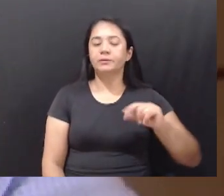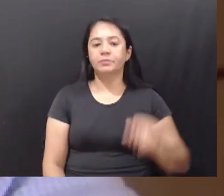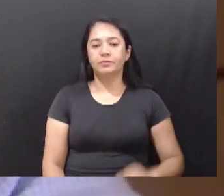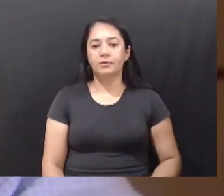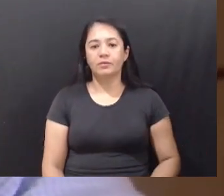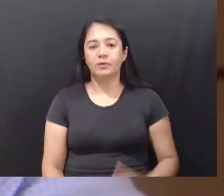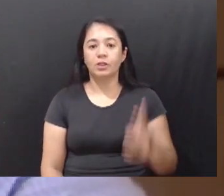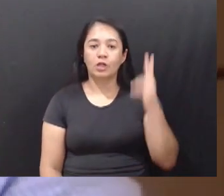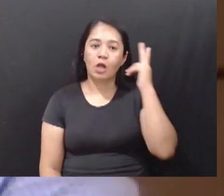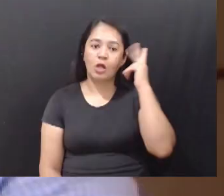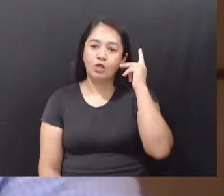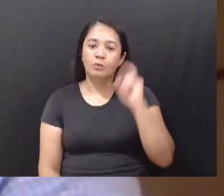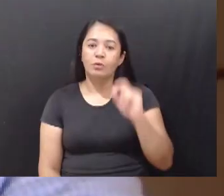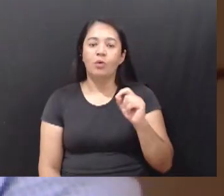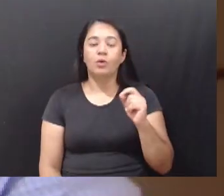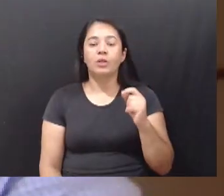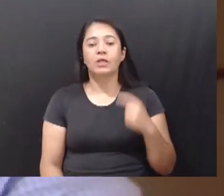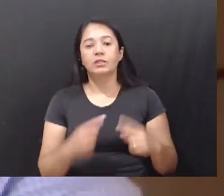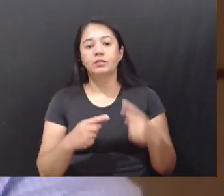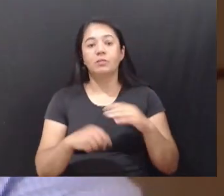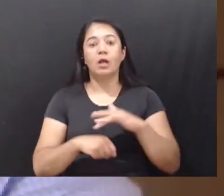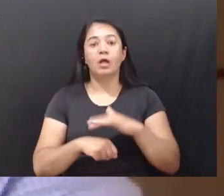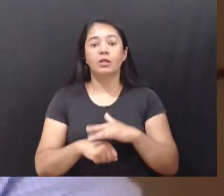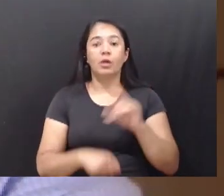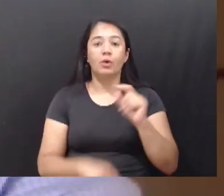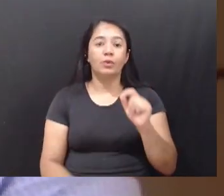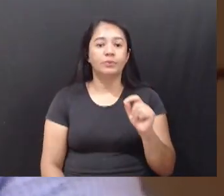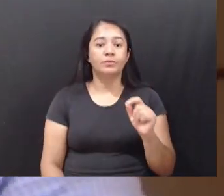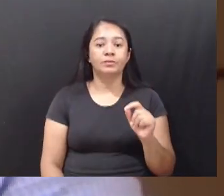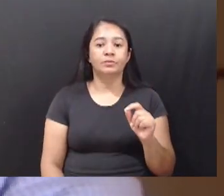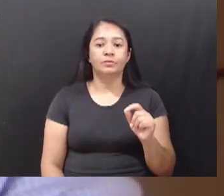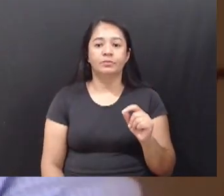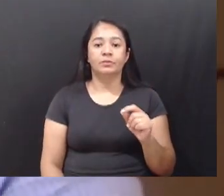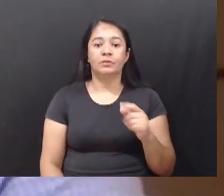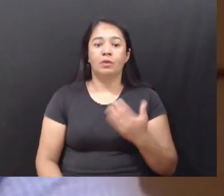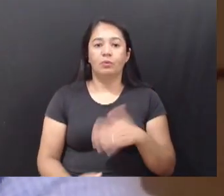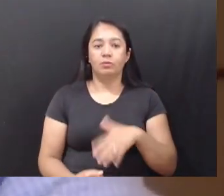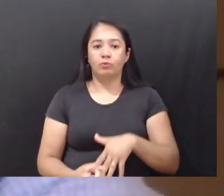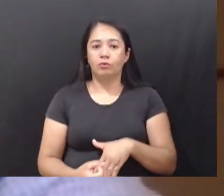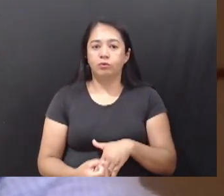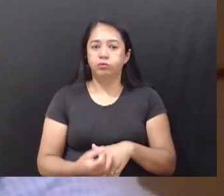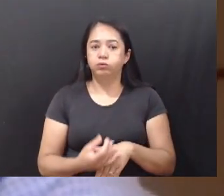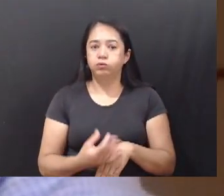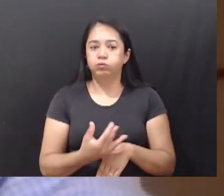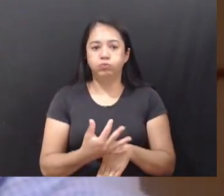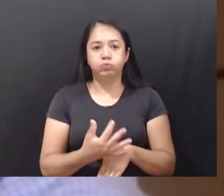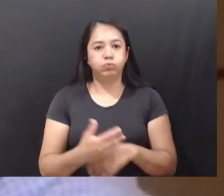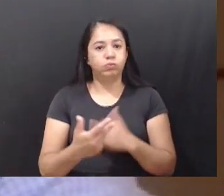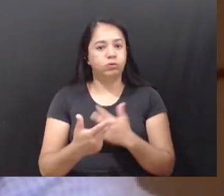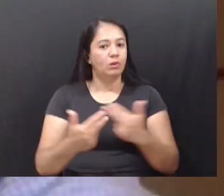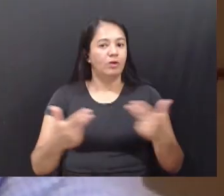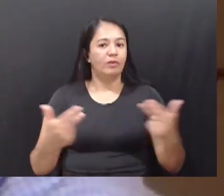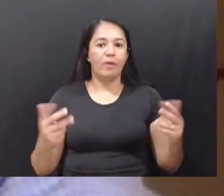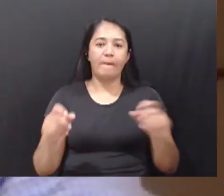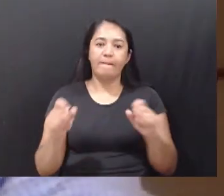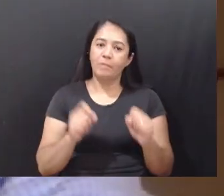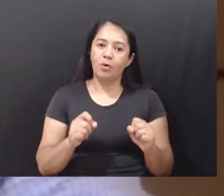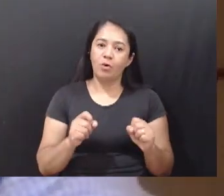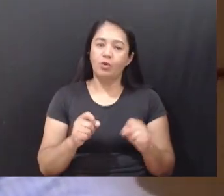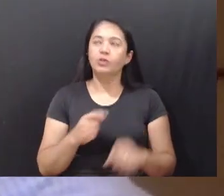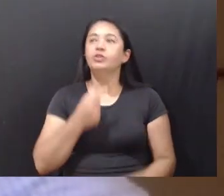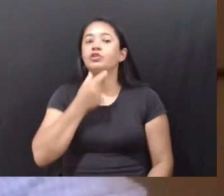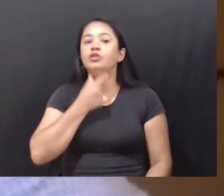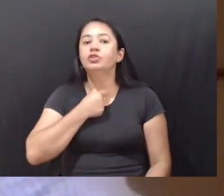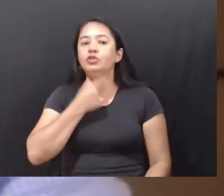na infância. Então, normalmente, o que desencadeia a doença, né, são infecções das mais variadas, pode